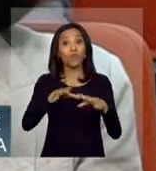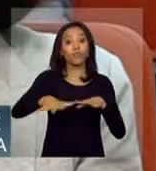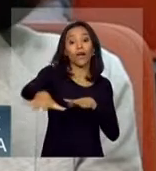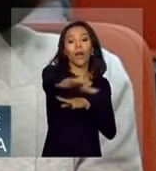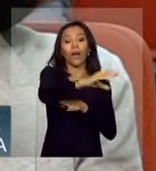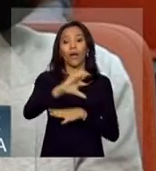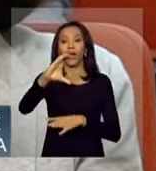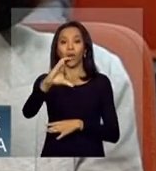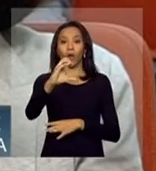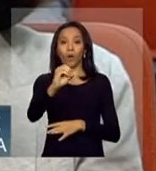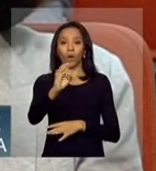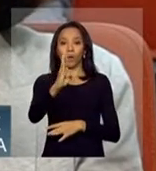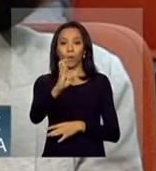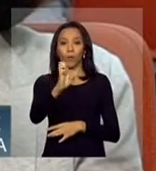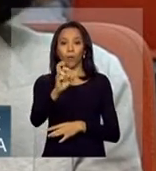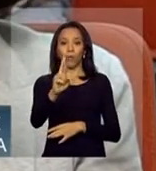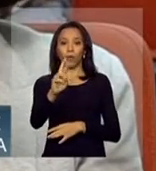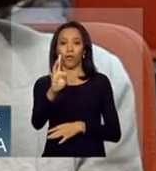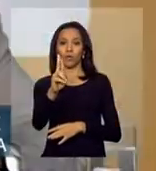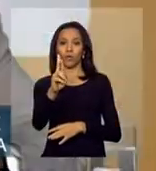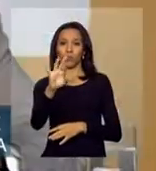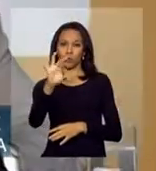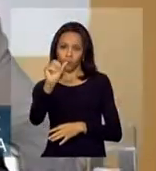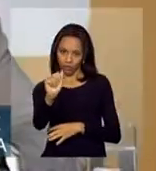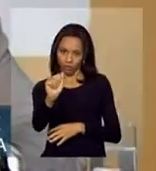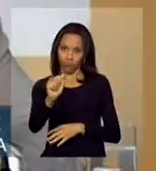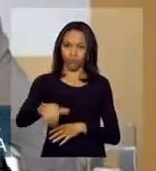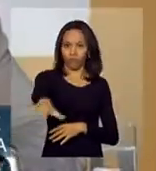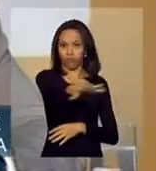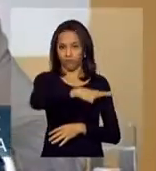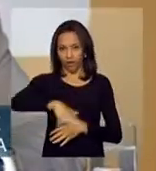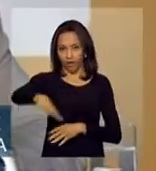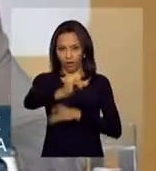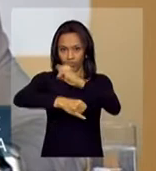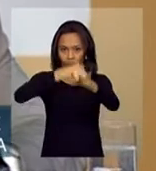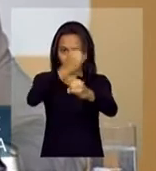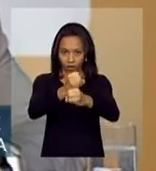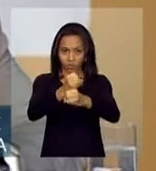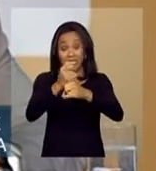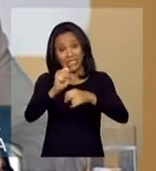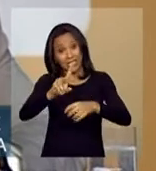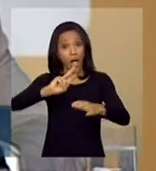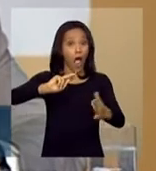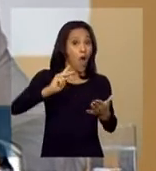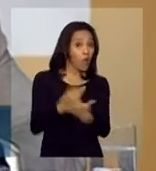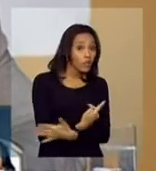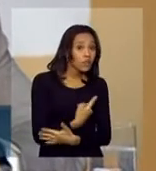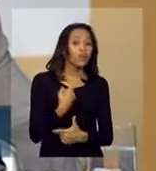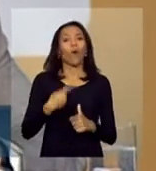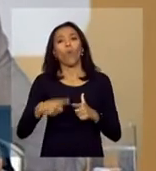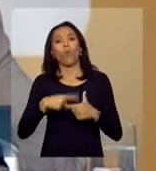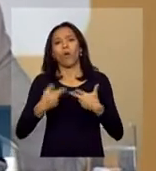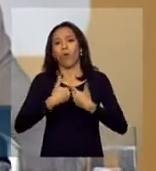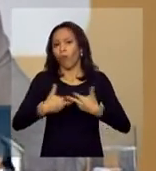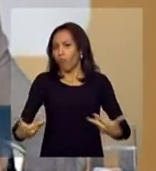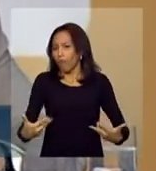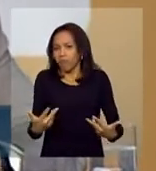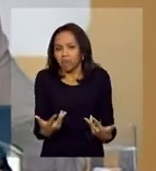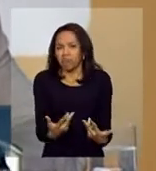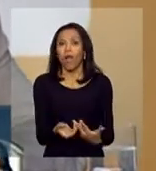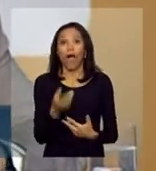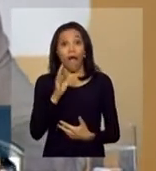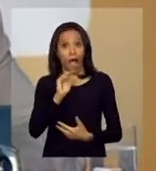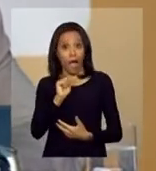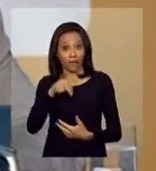cobertura. Né? É claro que, se ocorresse algum tipo de exagero, até eu podia tentar